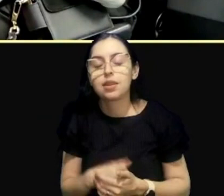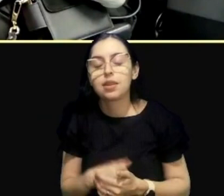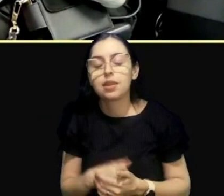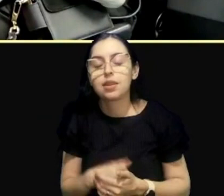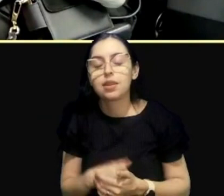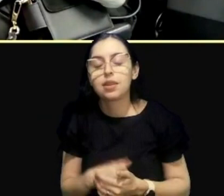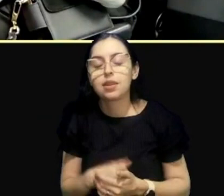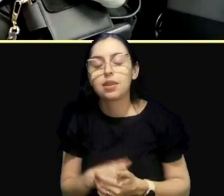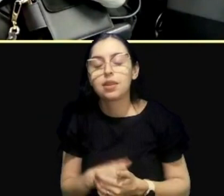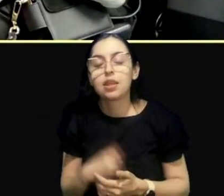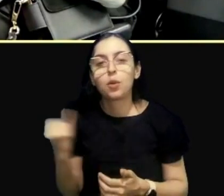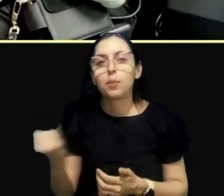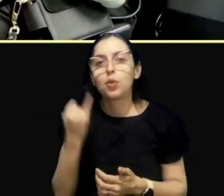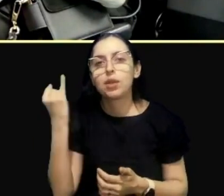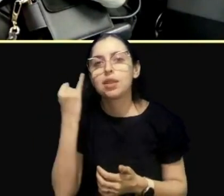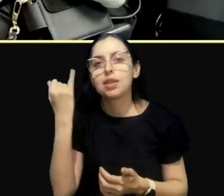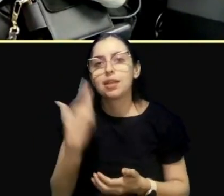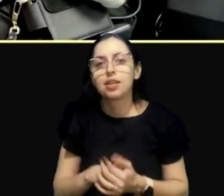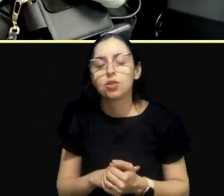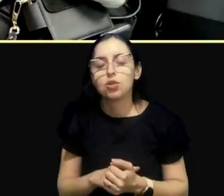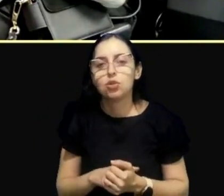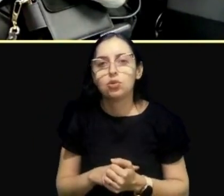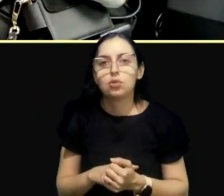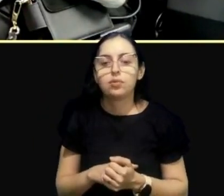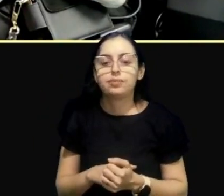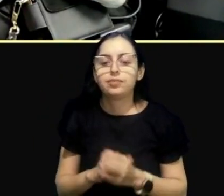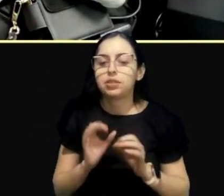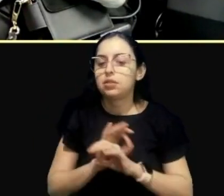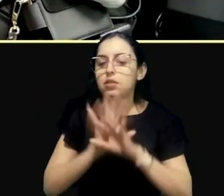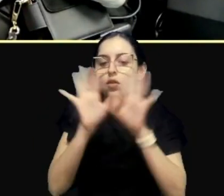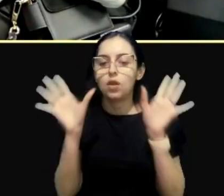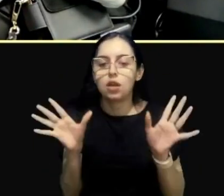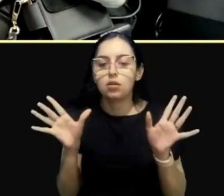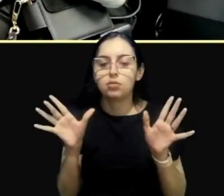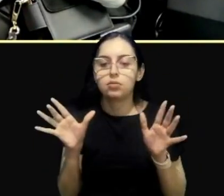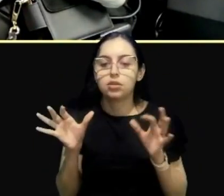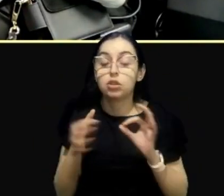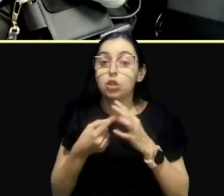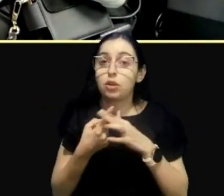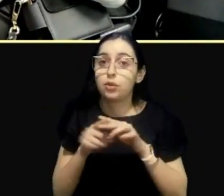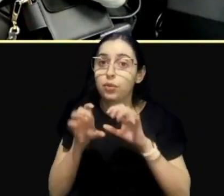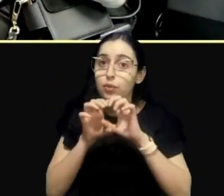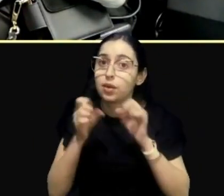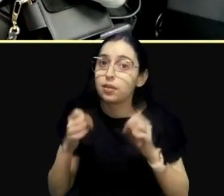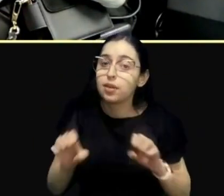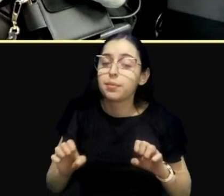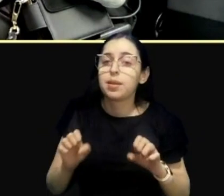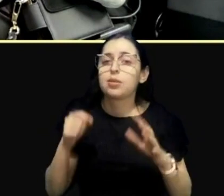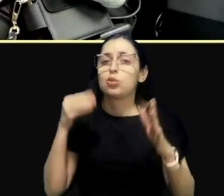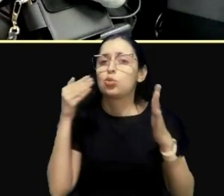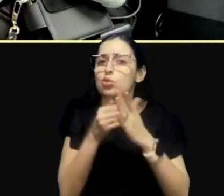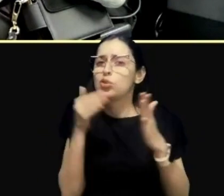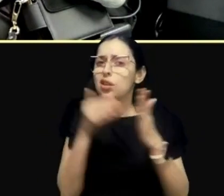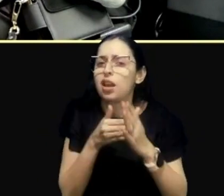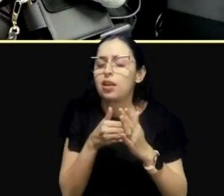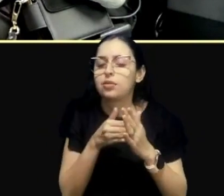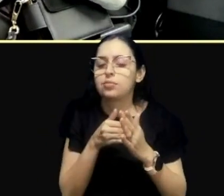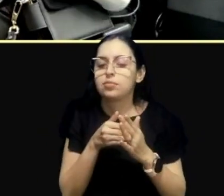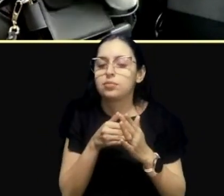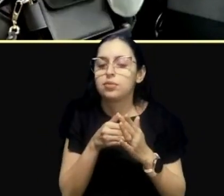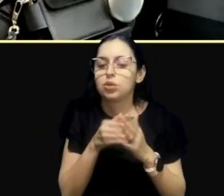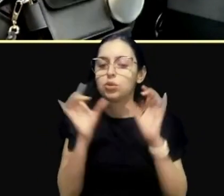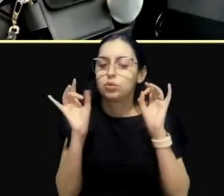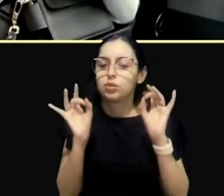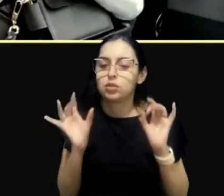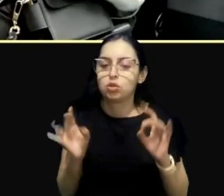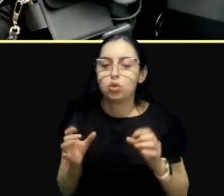preta, saia preta e blazer branco. Assim, fica claro que as nossas ferramentas ainda estão limitadas, principalmente, assim, no judiciário,